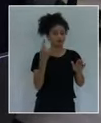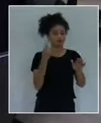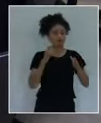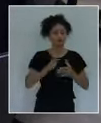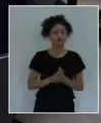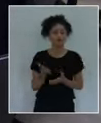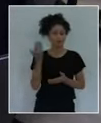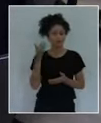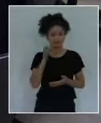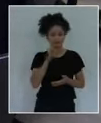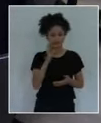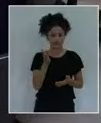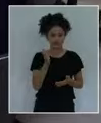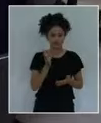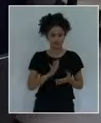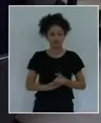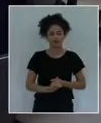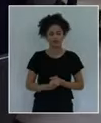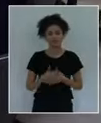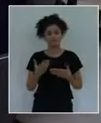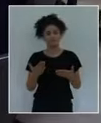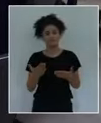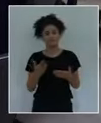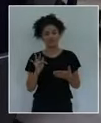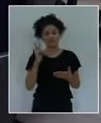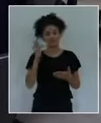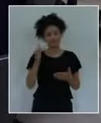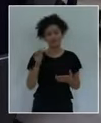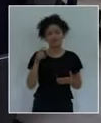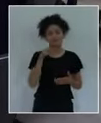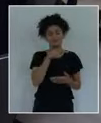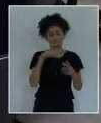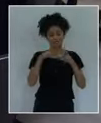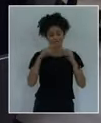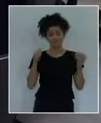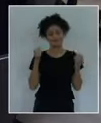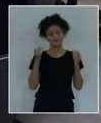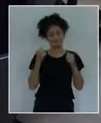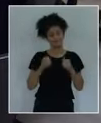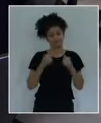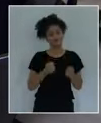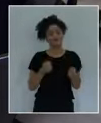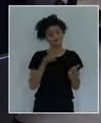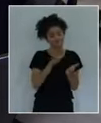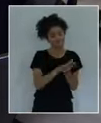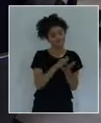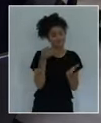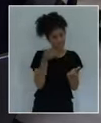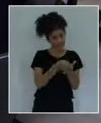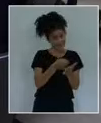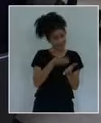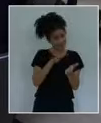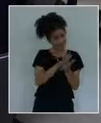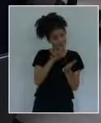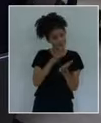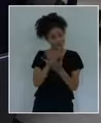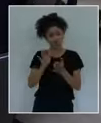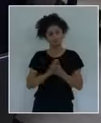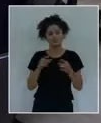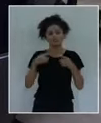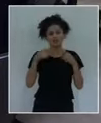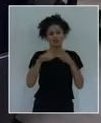retromencionado, poderá ensejar a aplicação de multa prevista no inciso 9 do artigo 85 da